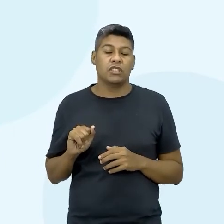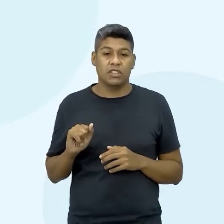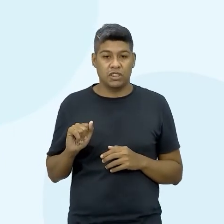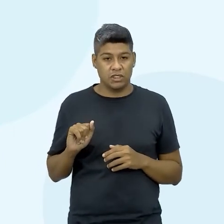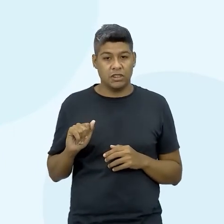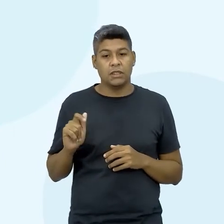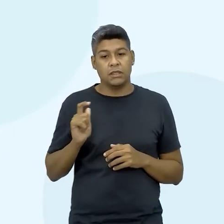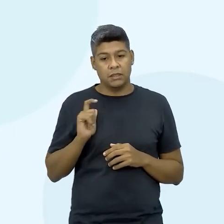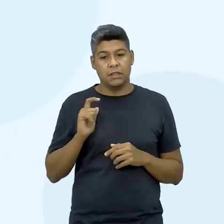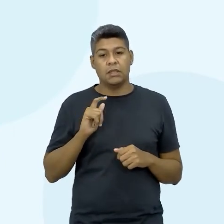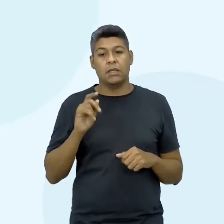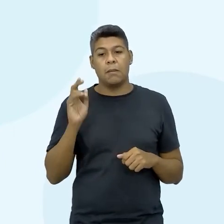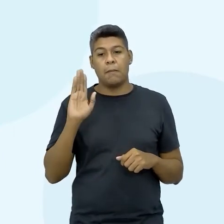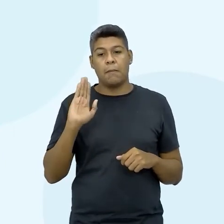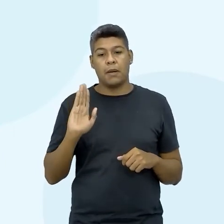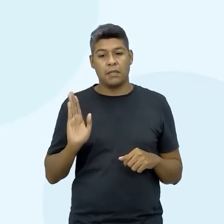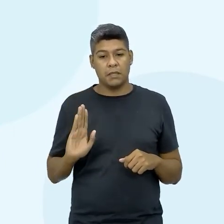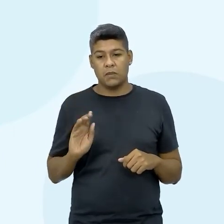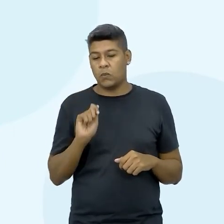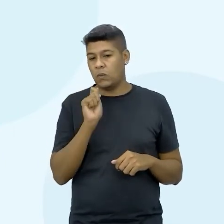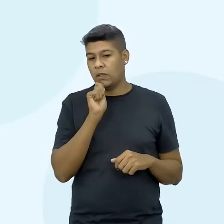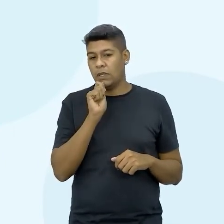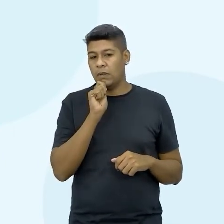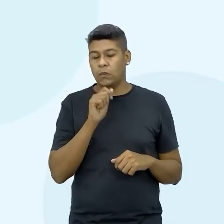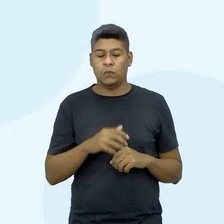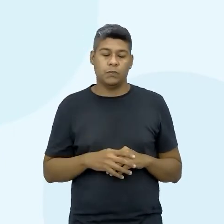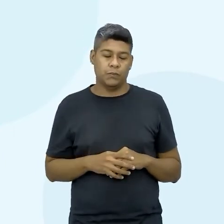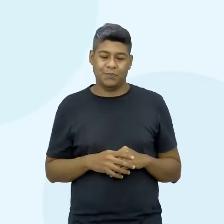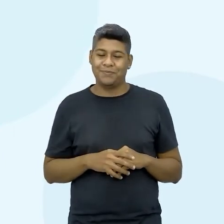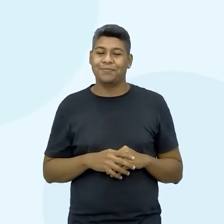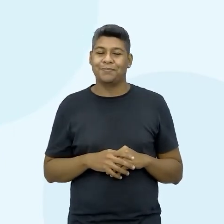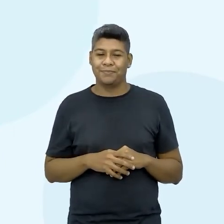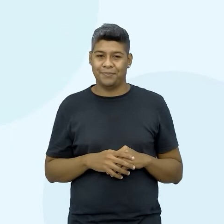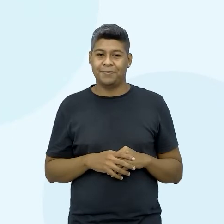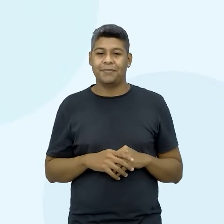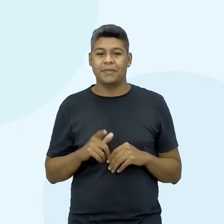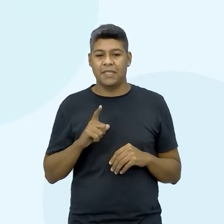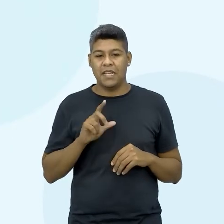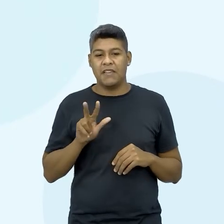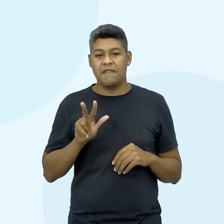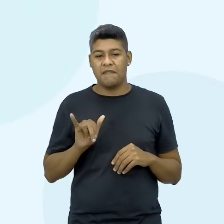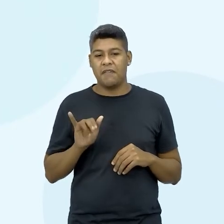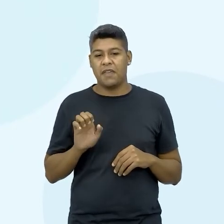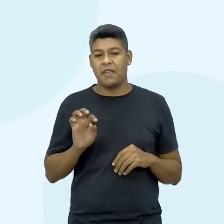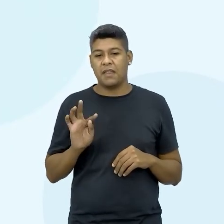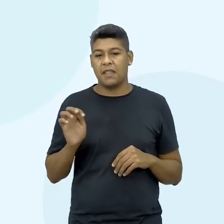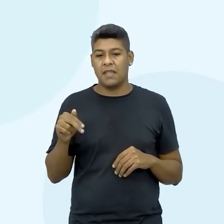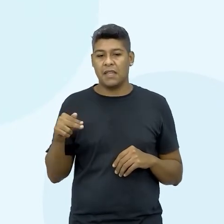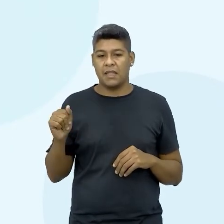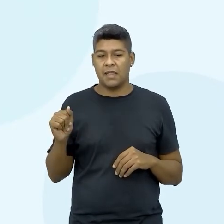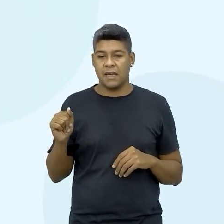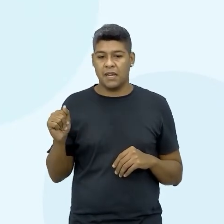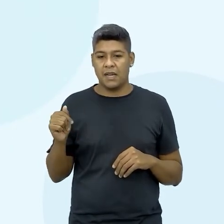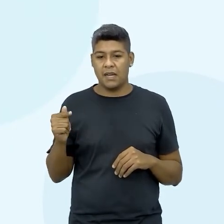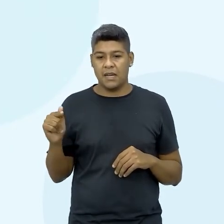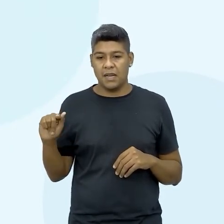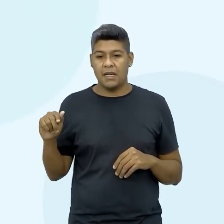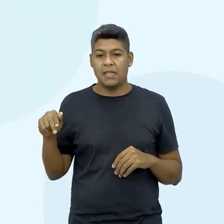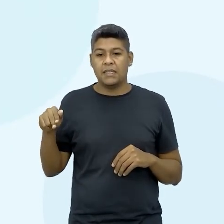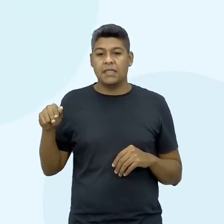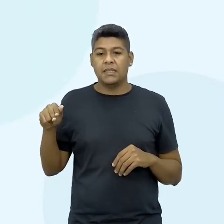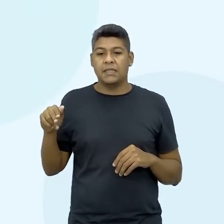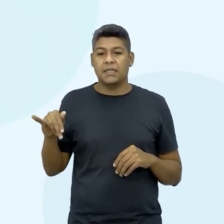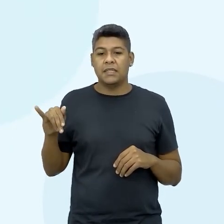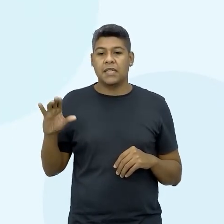E veja que o Brasil não aparece, tá bom? Então, aqui temos o Vietnã também, ó, Nicarágua.